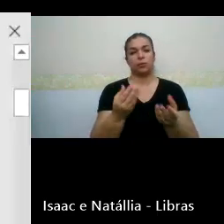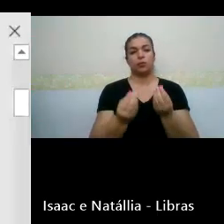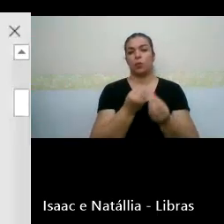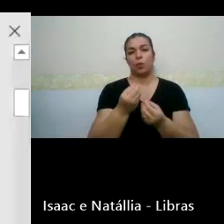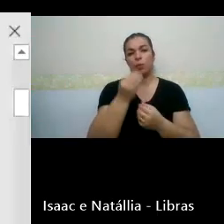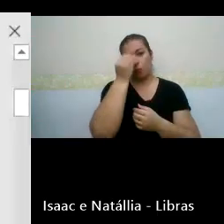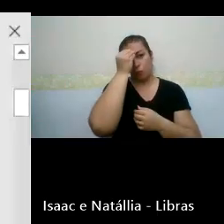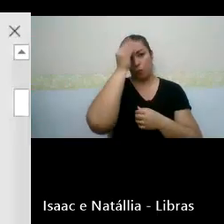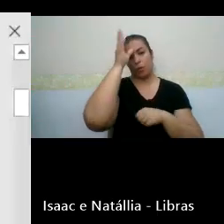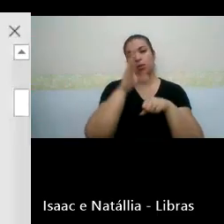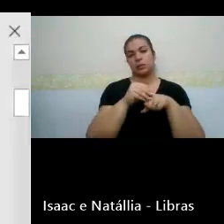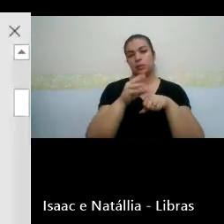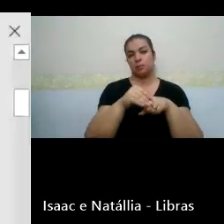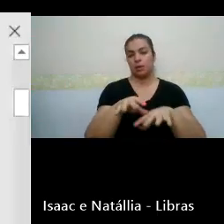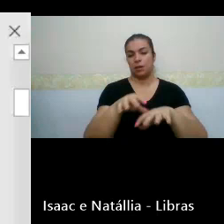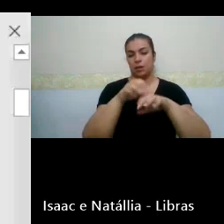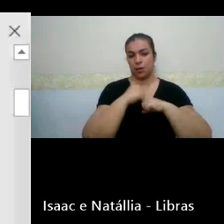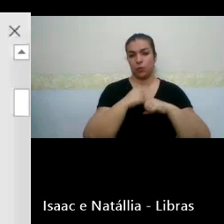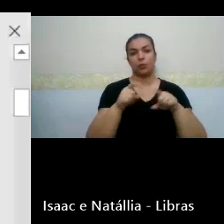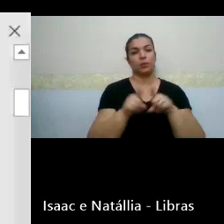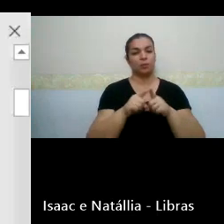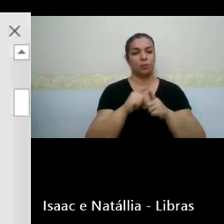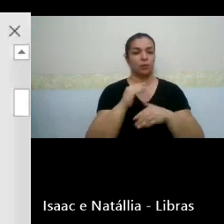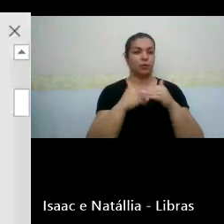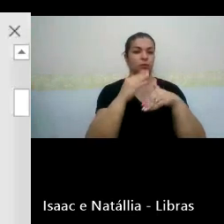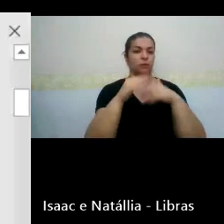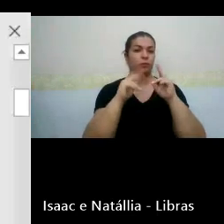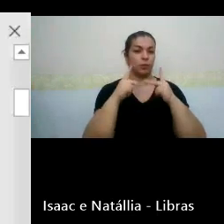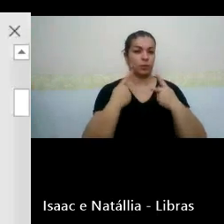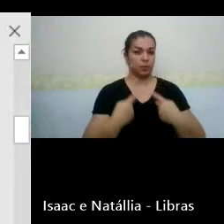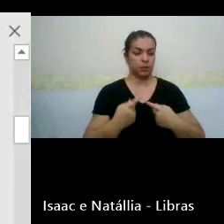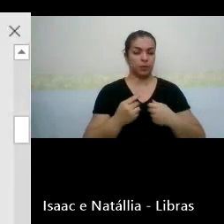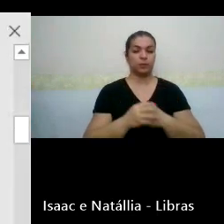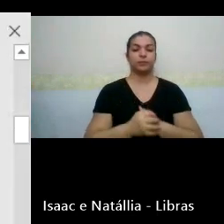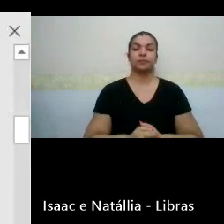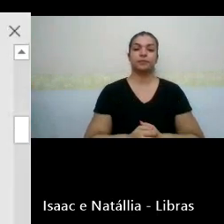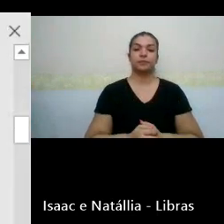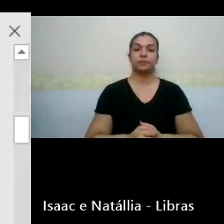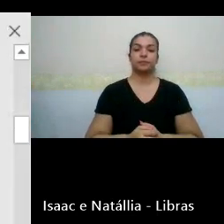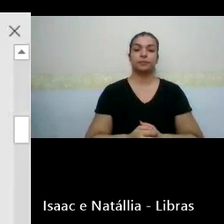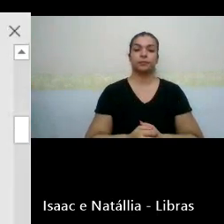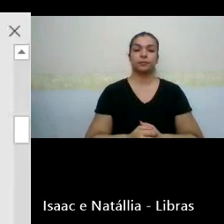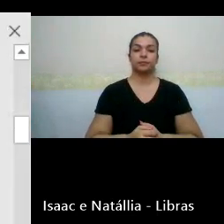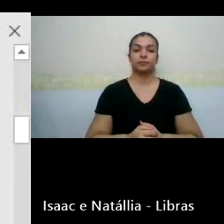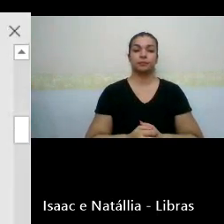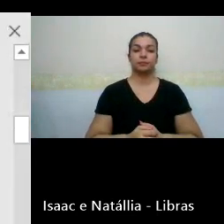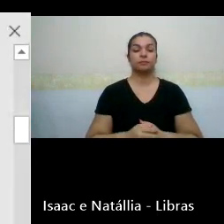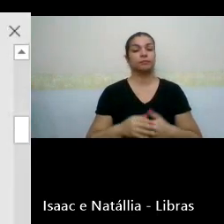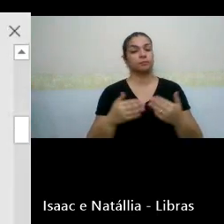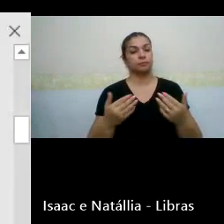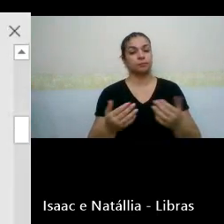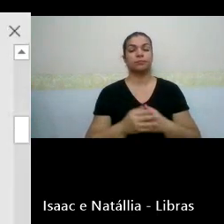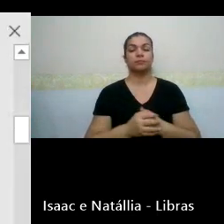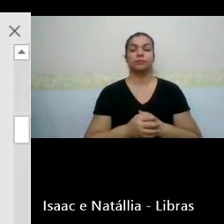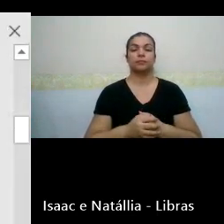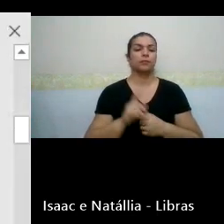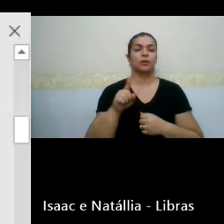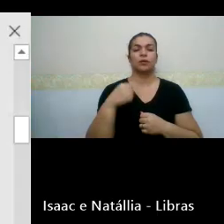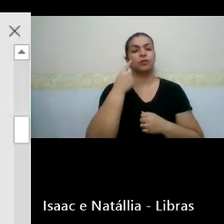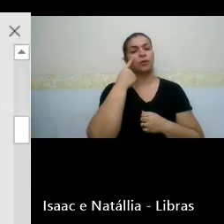conhecimento e no desenvolvimento humano. Aí a gente chega na definição da didática.